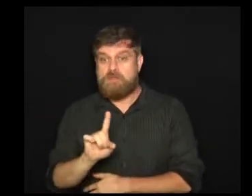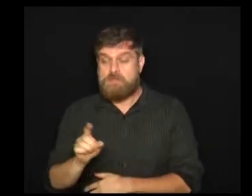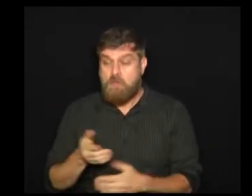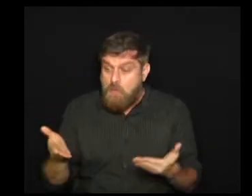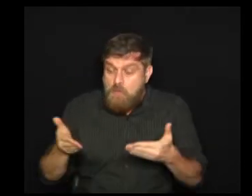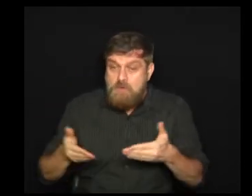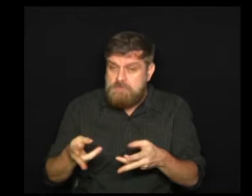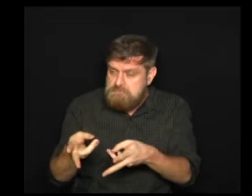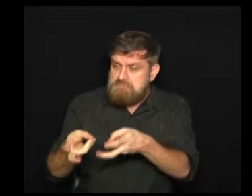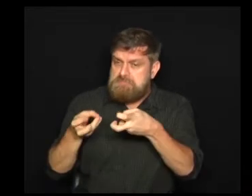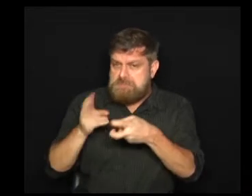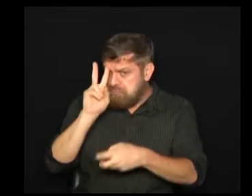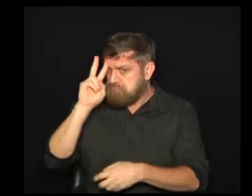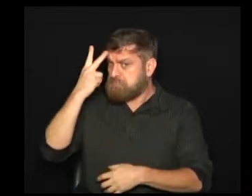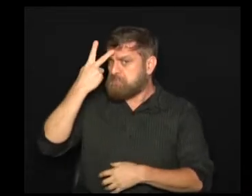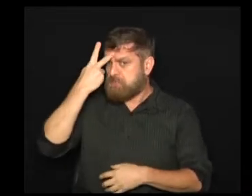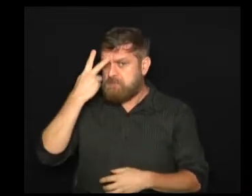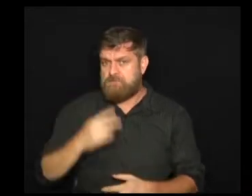vejo que não.